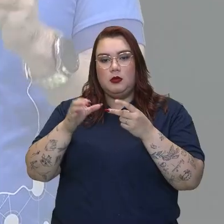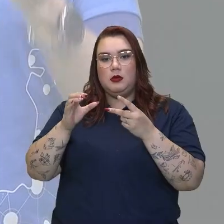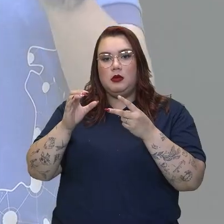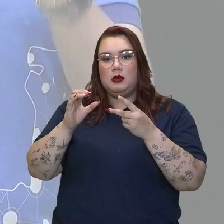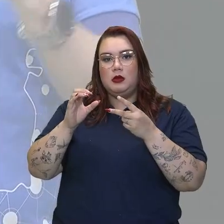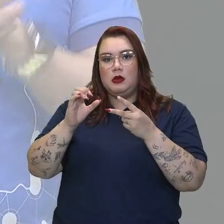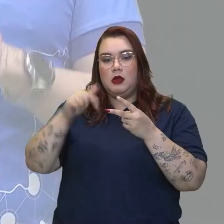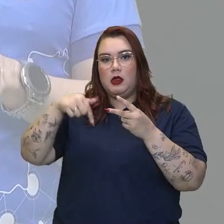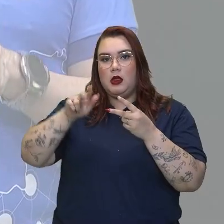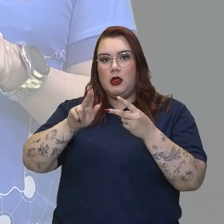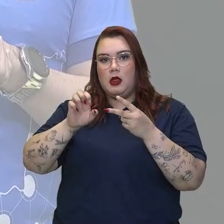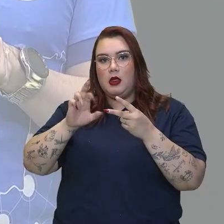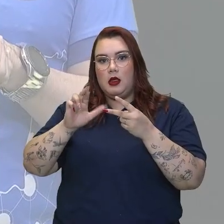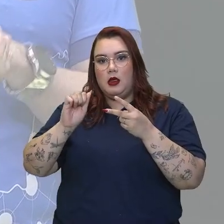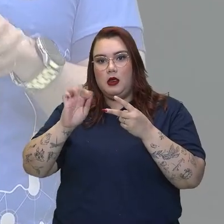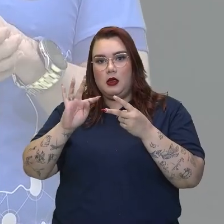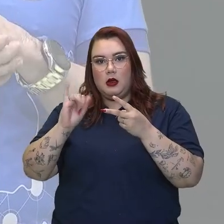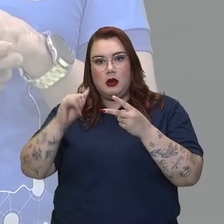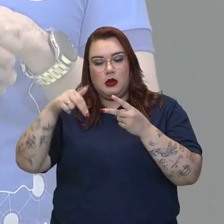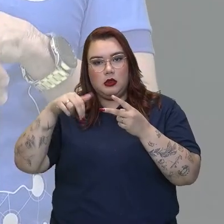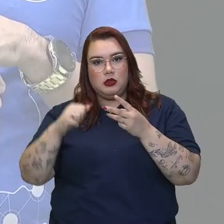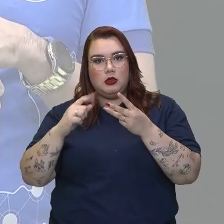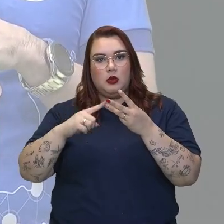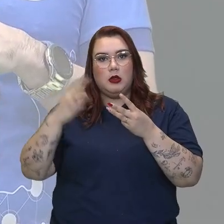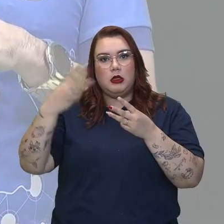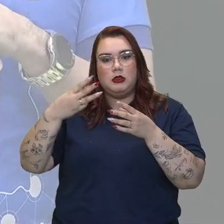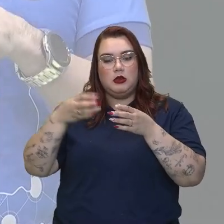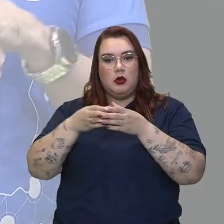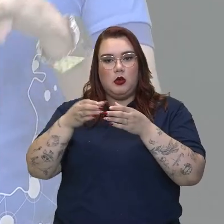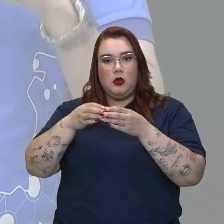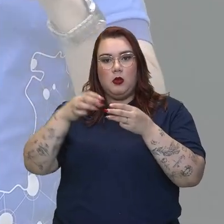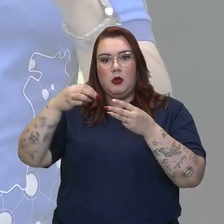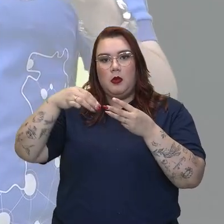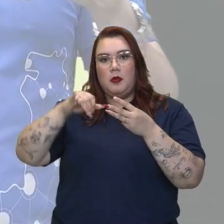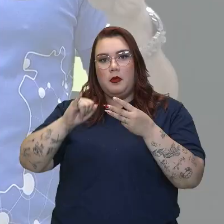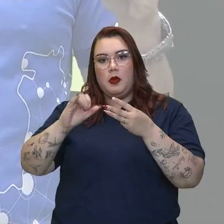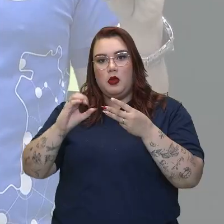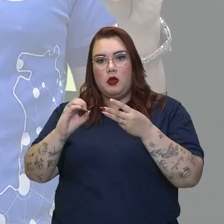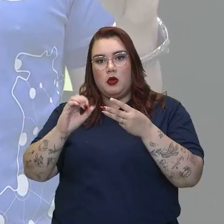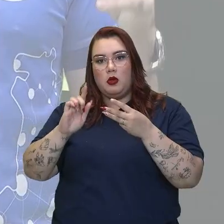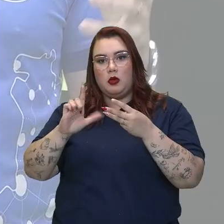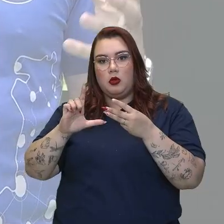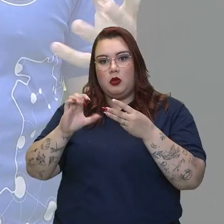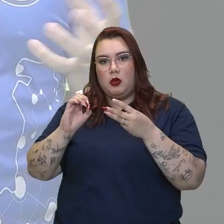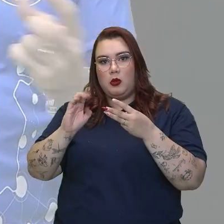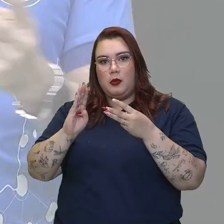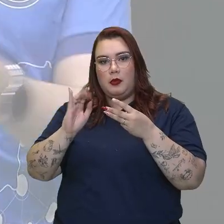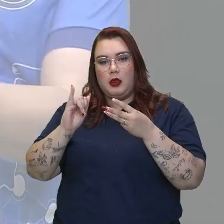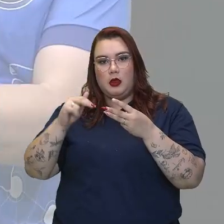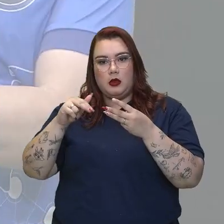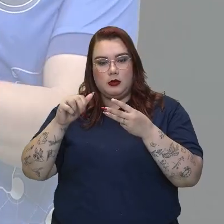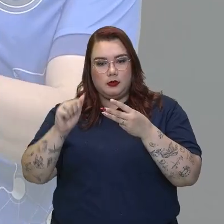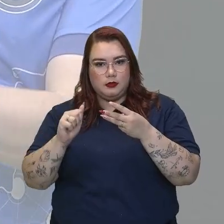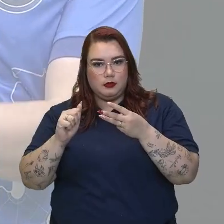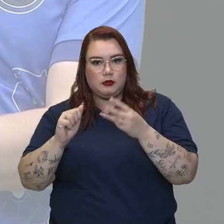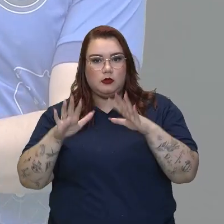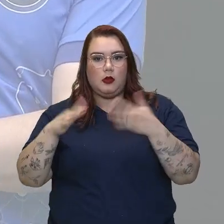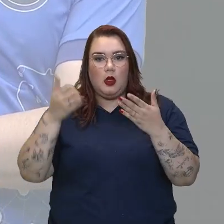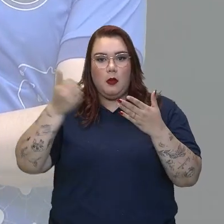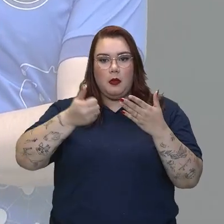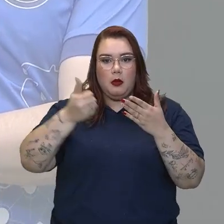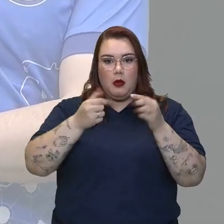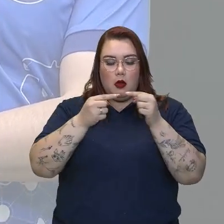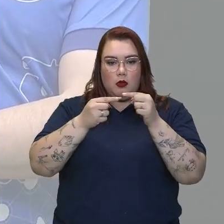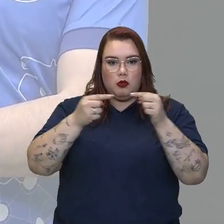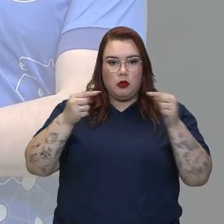mioglobina. Já a quaternária, o que acontece? A primária é uma linha, a secundária ela ela vira